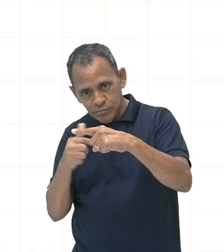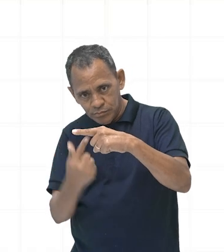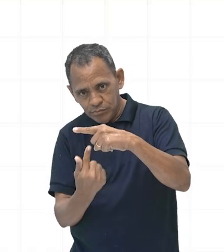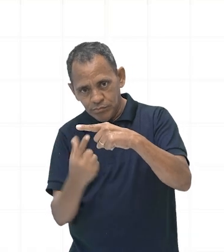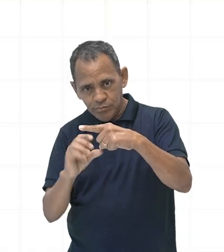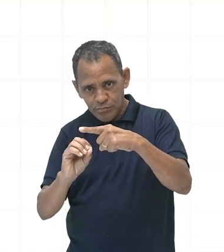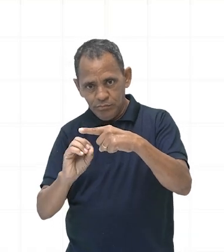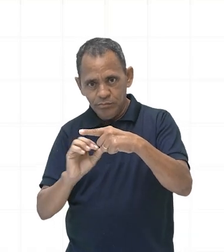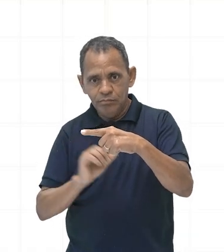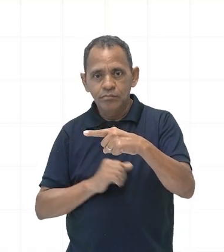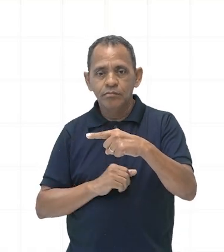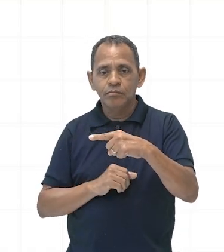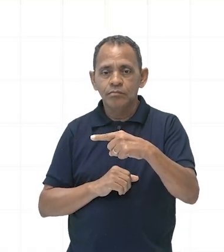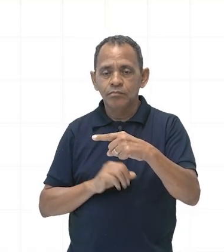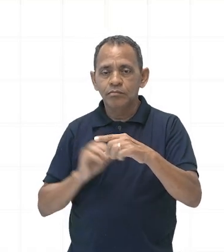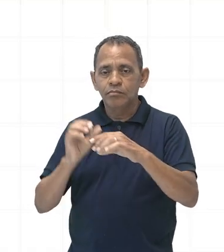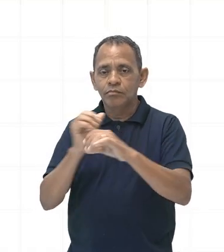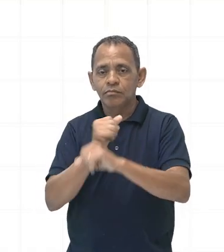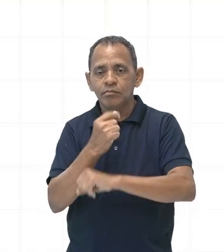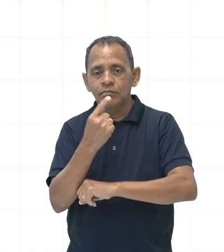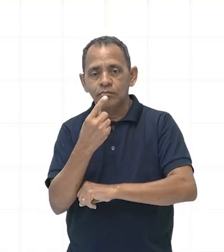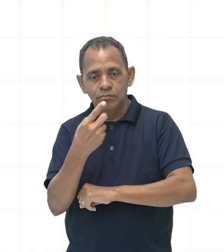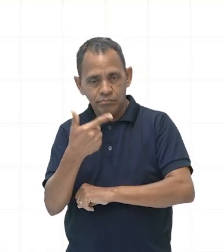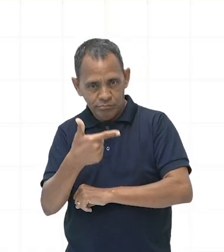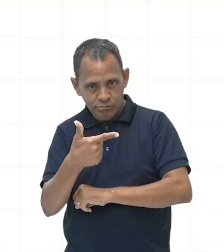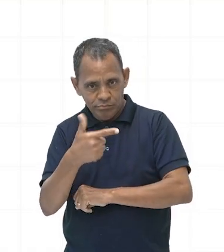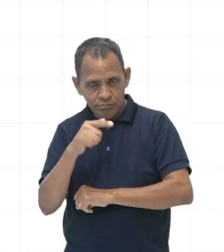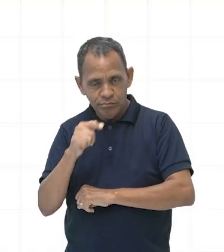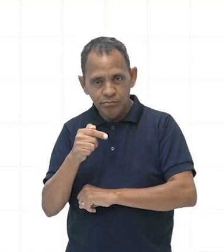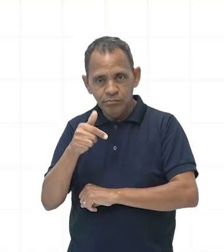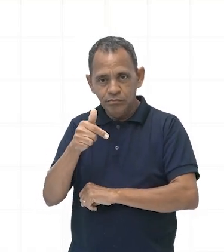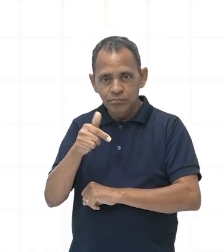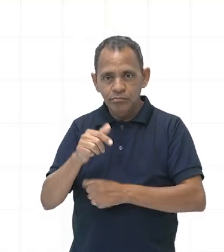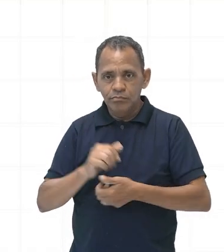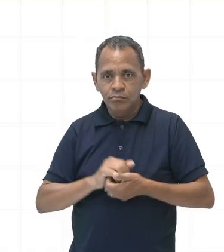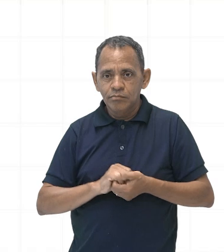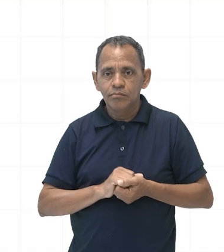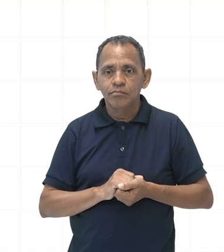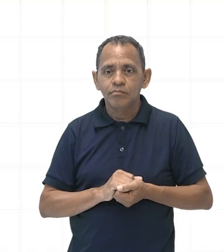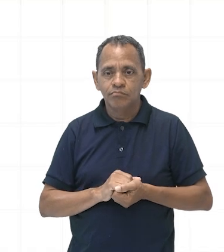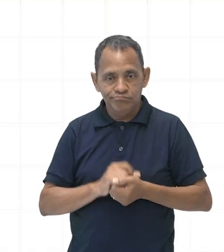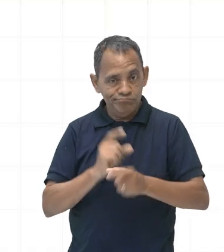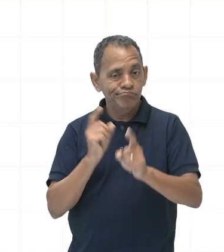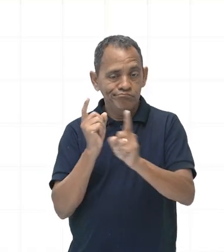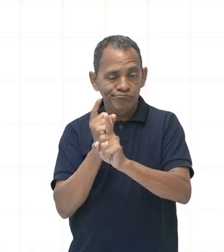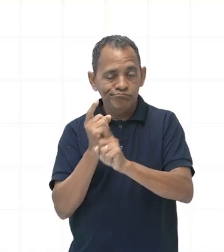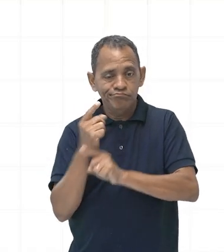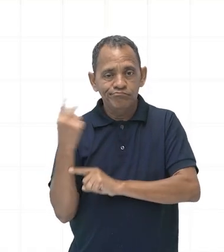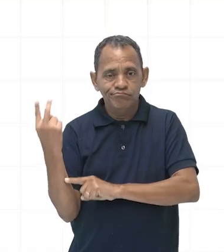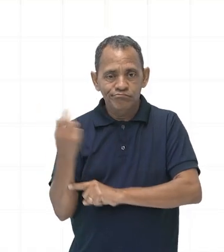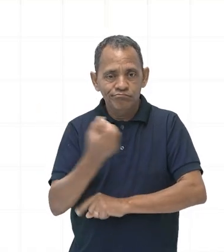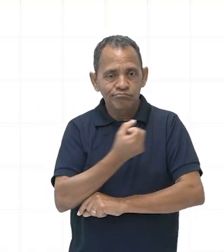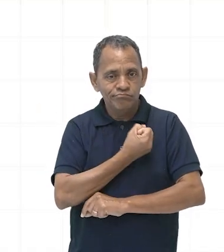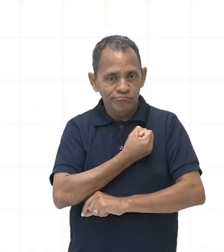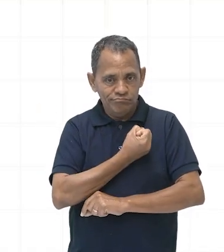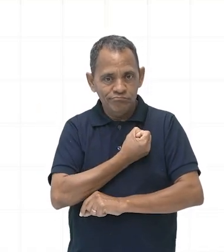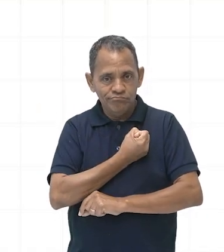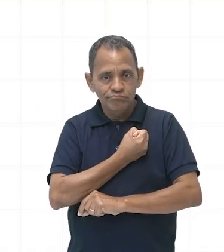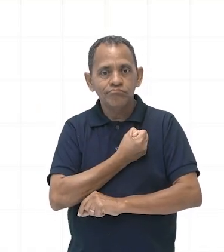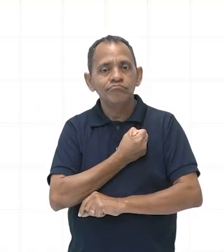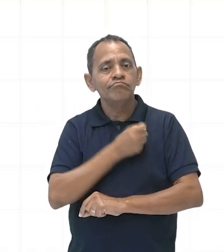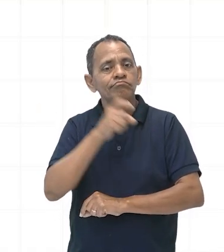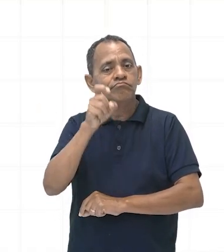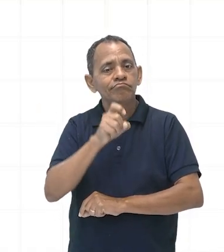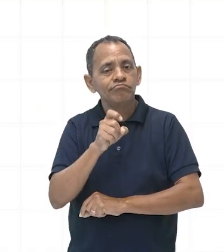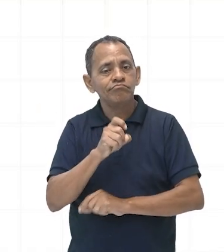vai ser igual a 2,7. Então, encontrei aqui, olha só, o número que o x está representando